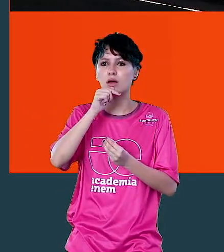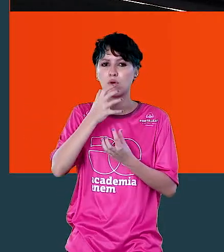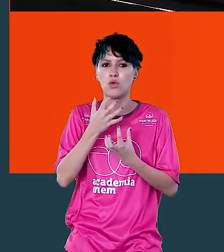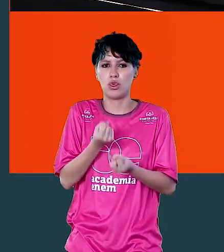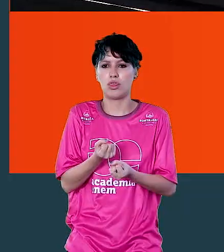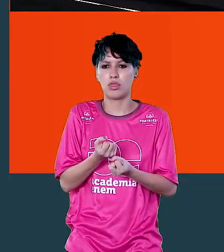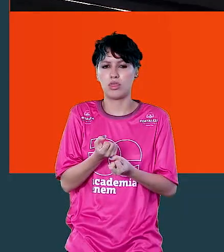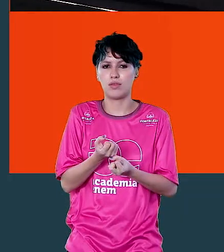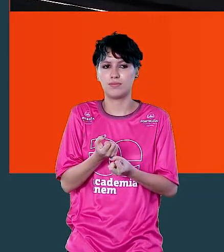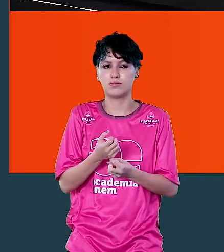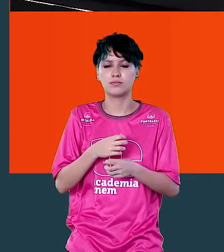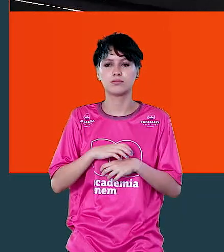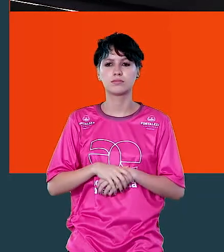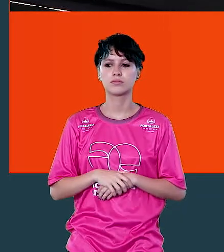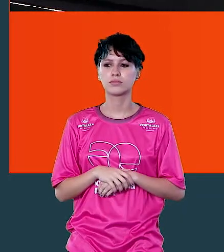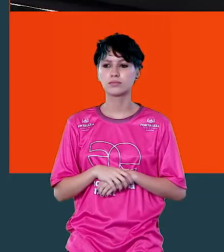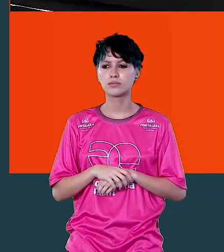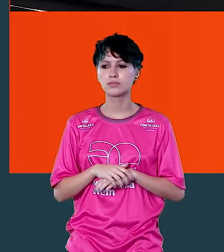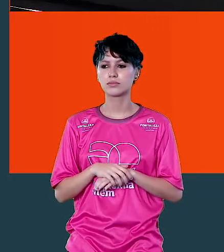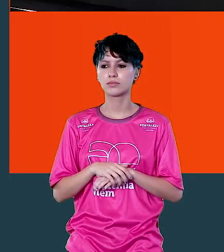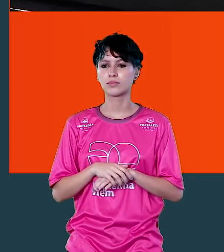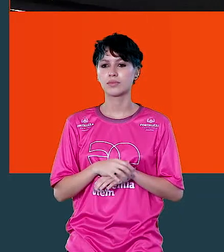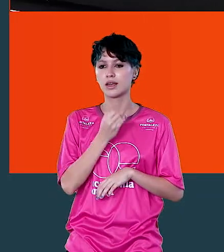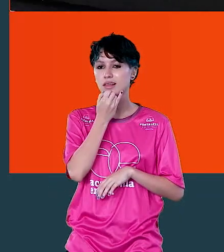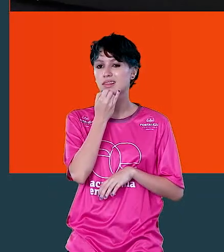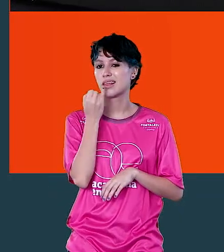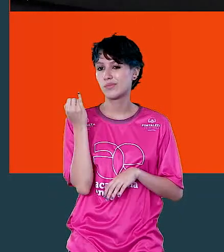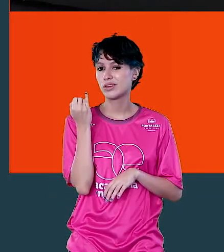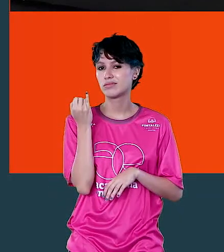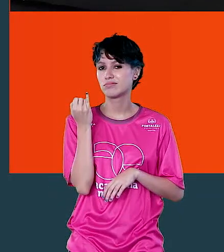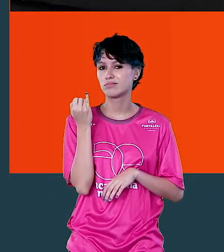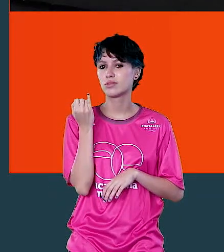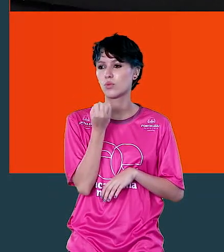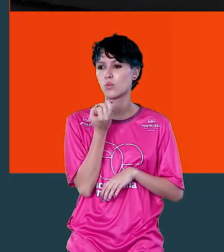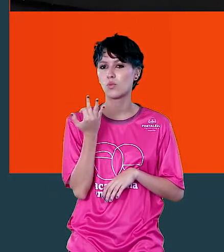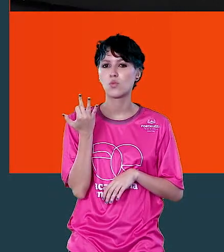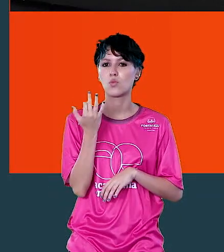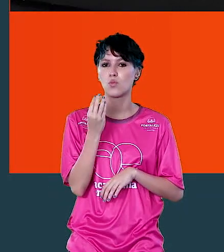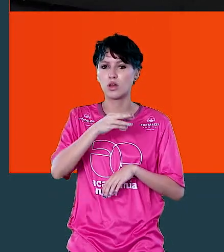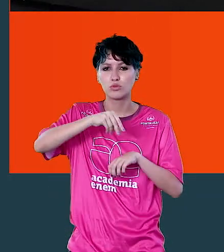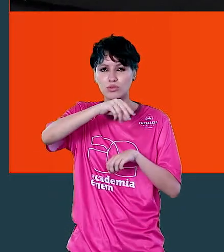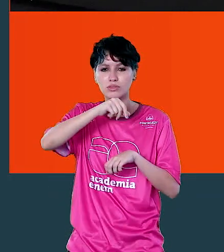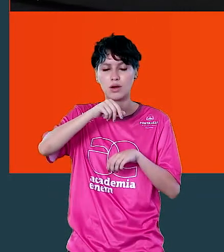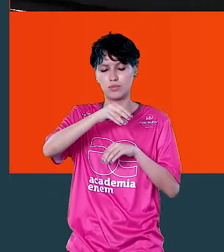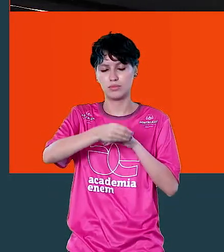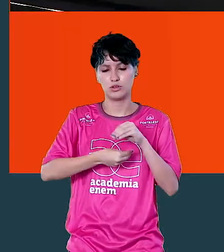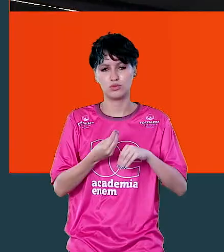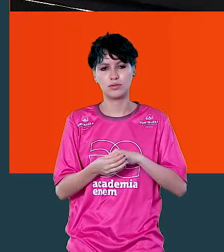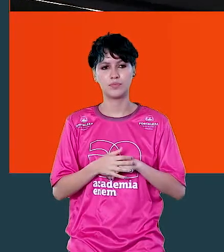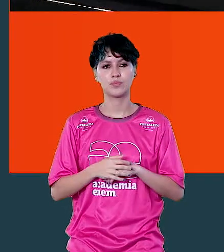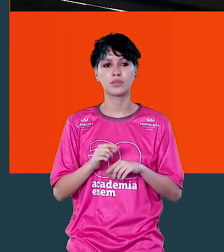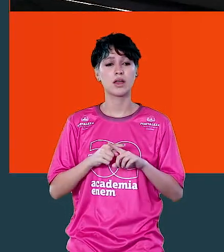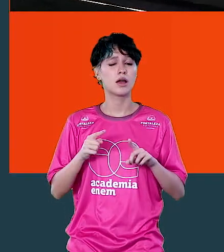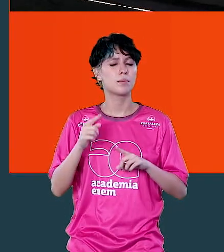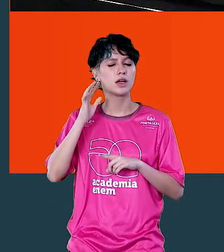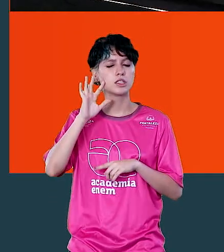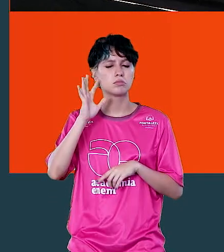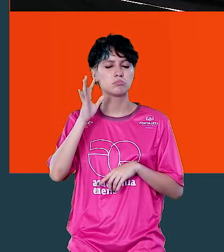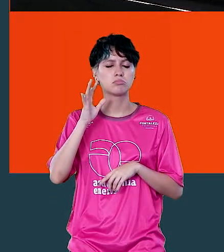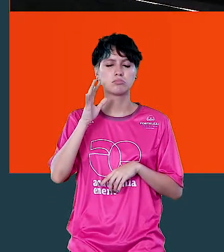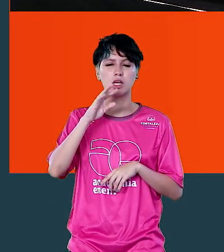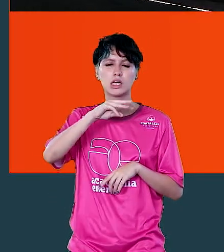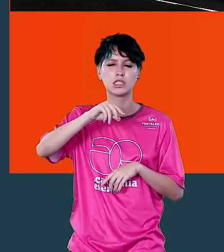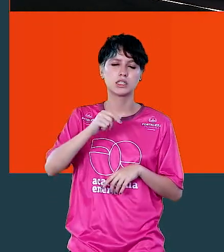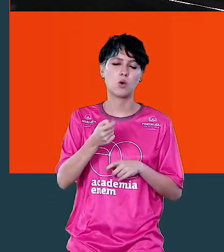sobra nada. Então assim, depende da quantidade, certo? Mas vamos supor que aqui nesse meu exemplo, eu estou colocando uma quantidade